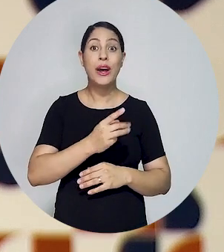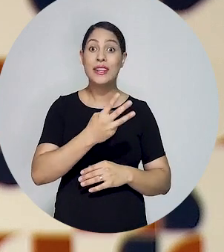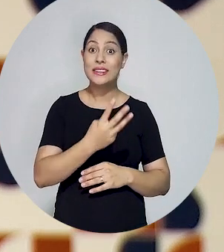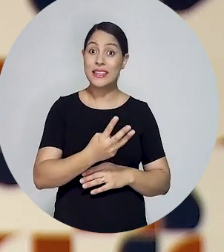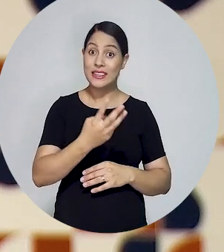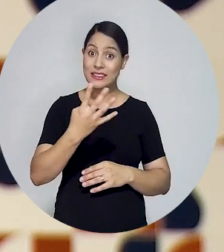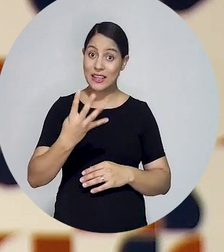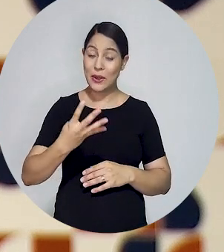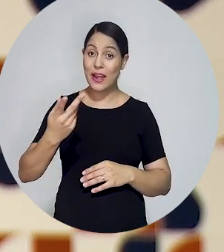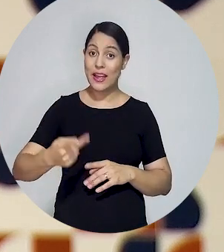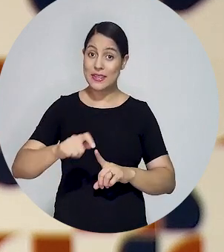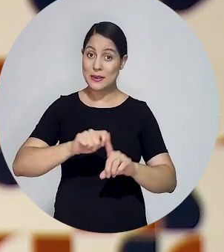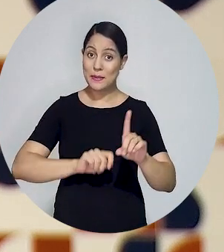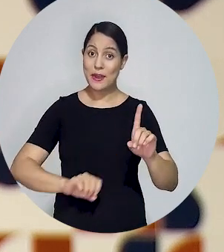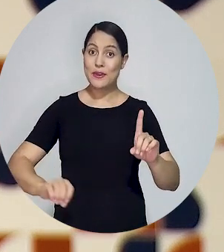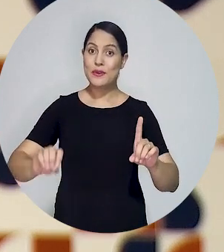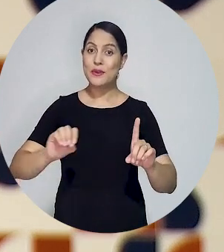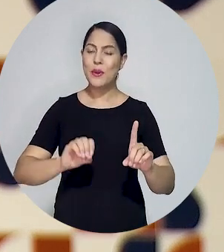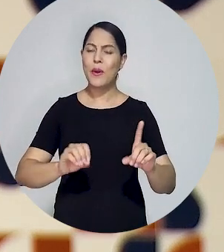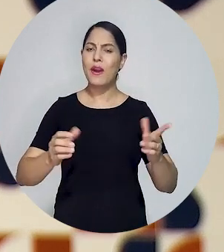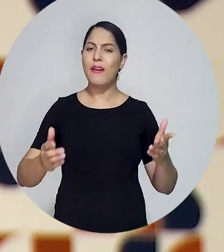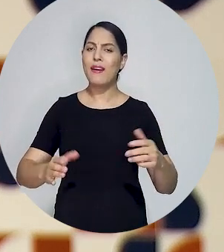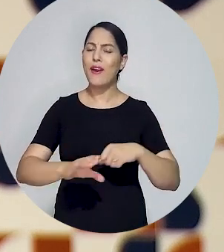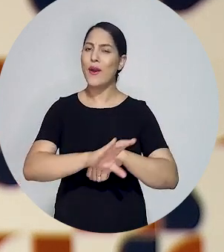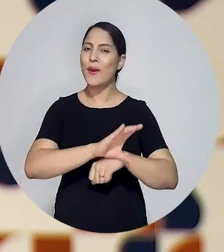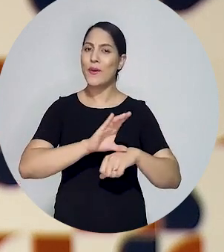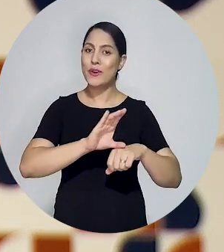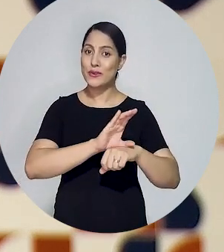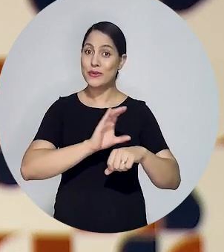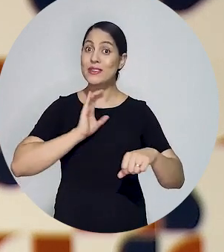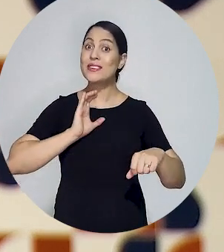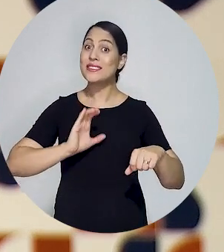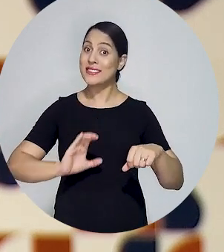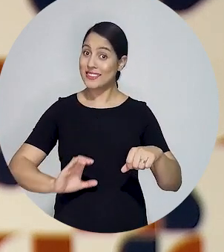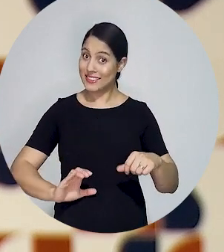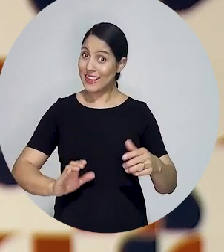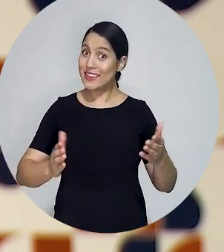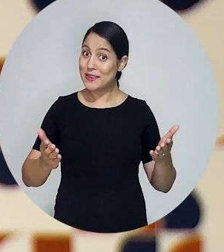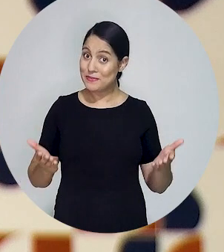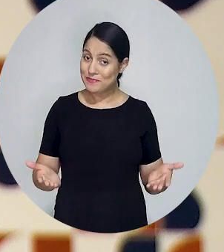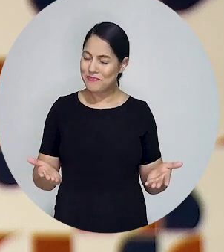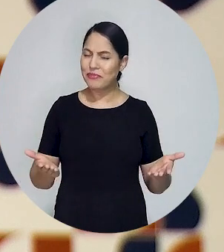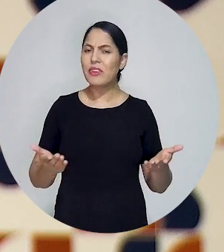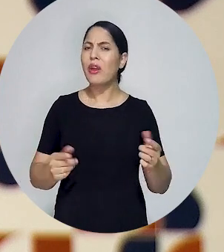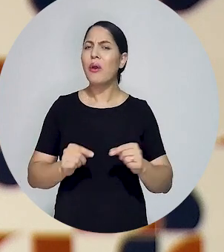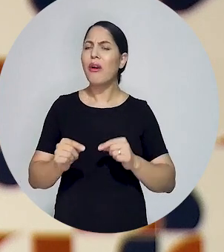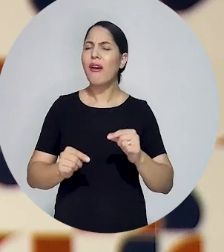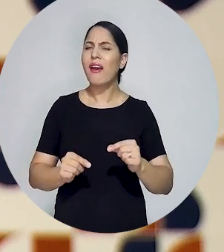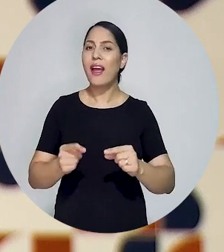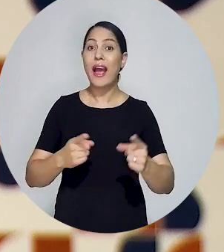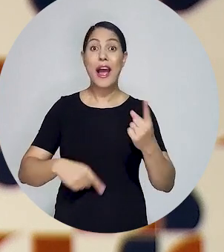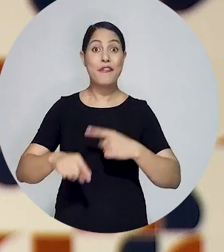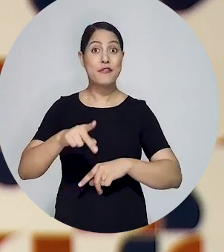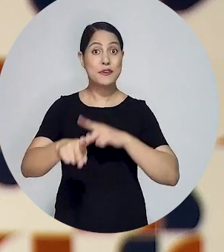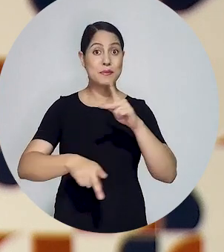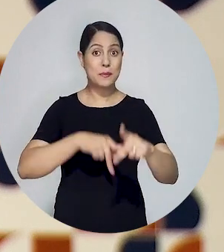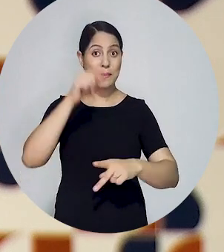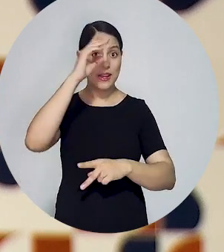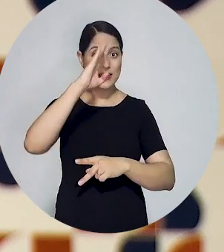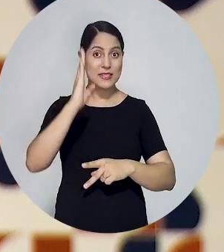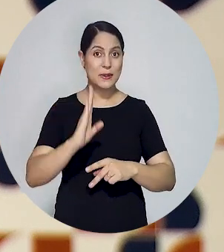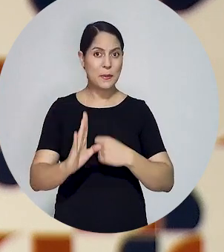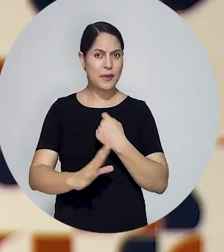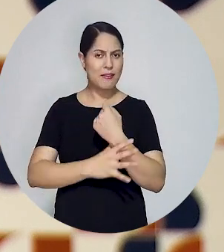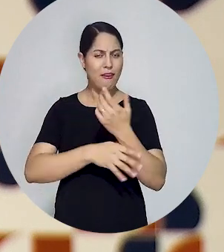mês. Conhecida como Constituição Cidadã, ela trouxe avanços em relação aos direitos e garantias de brasileiras